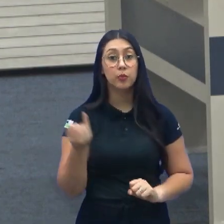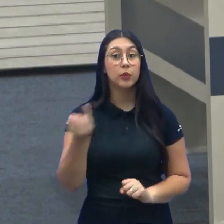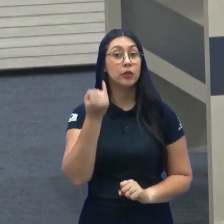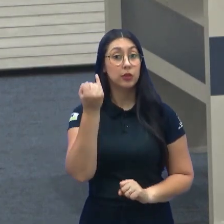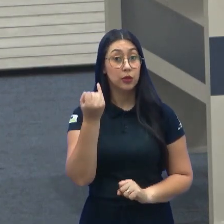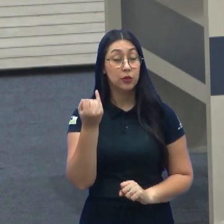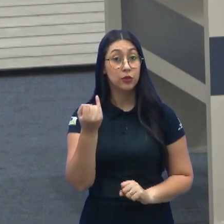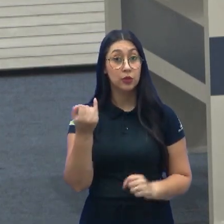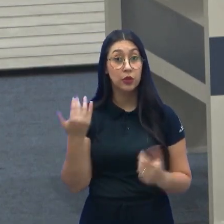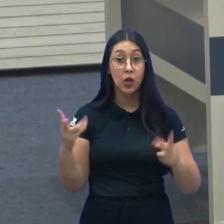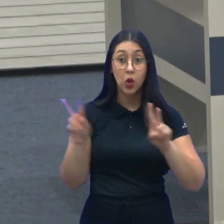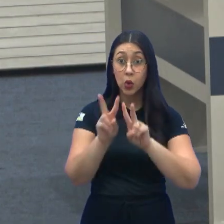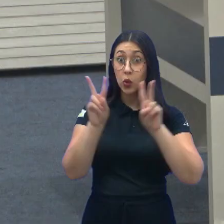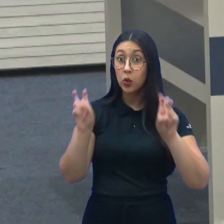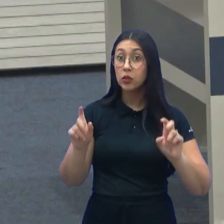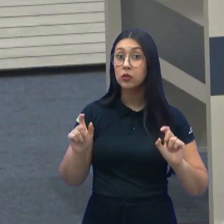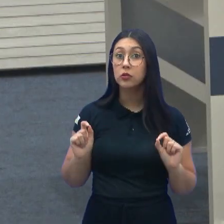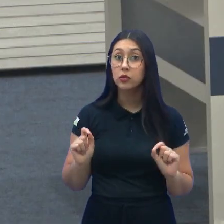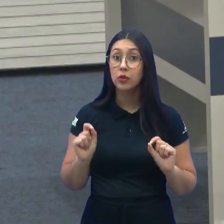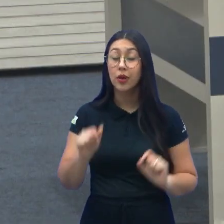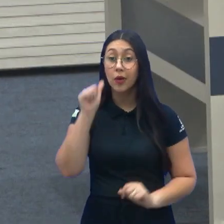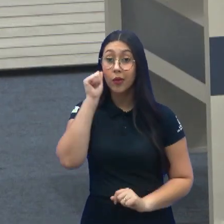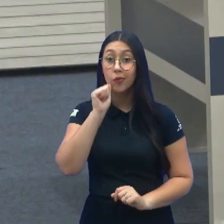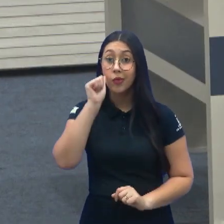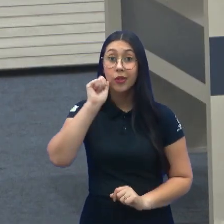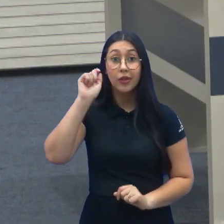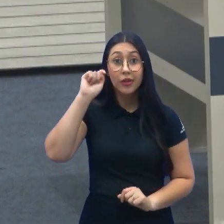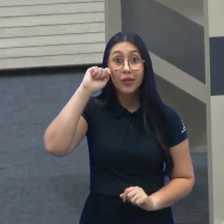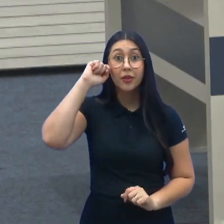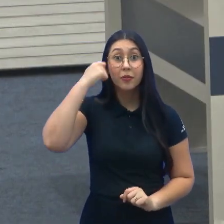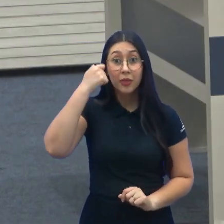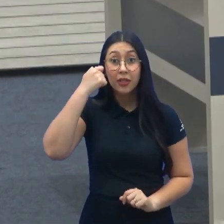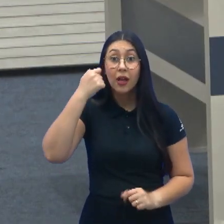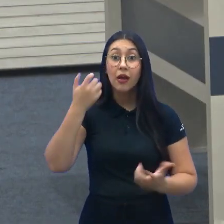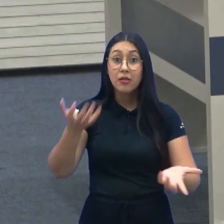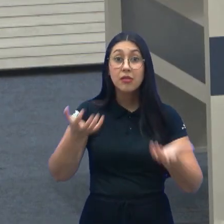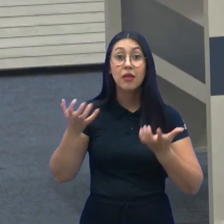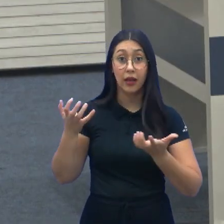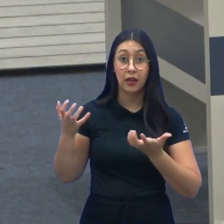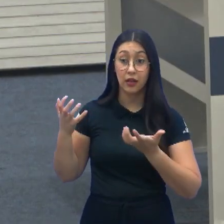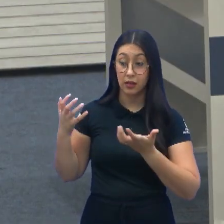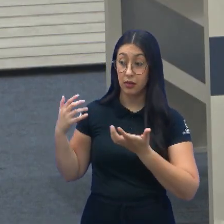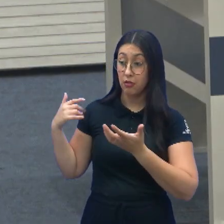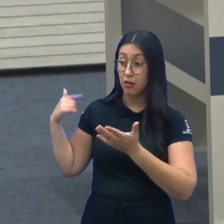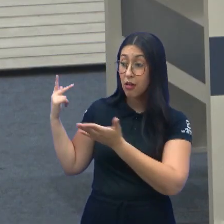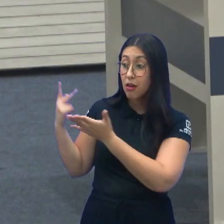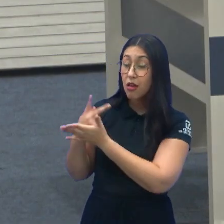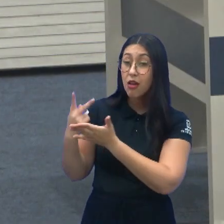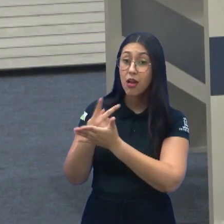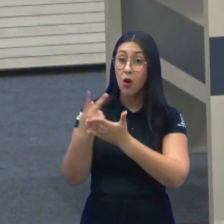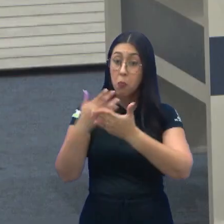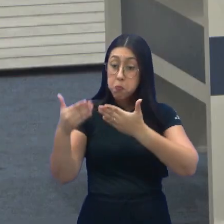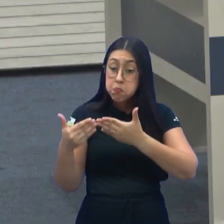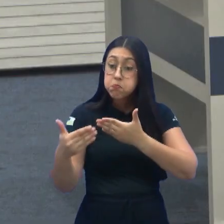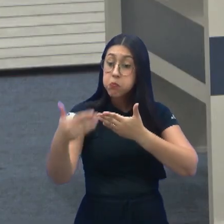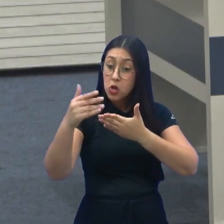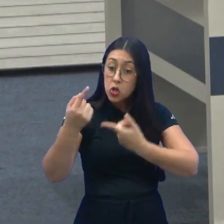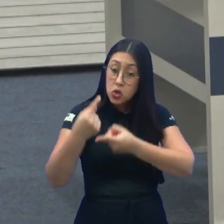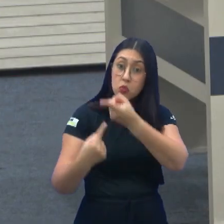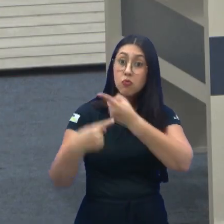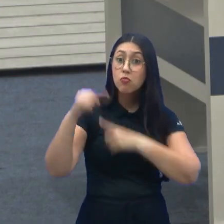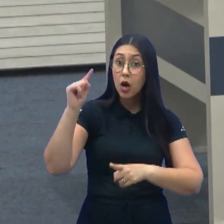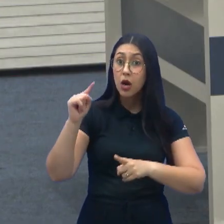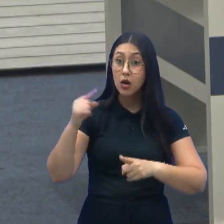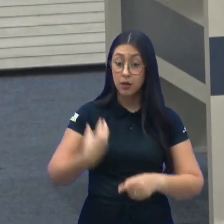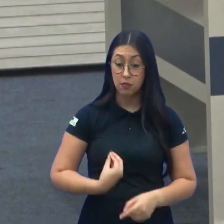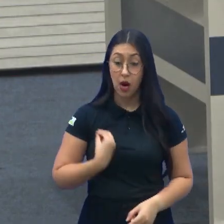a pauta delas é mulheres negras por reparação e o bem viver. Este é o nome da luta